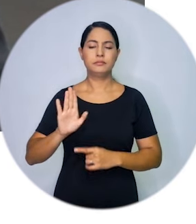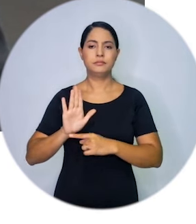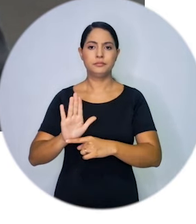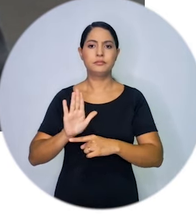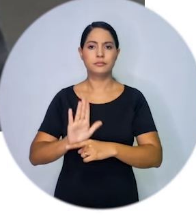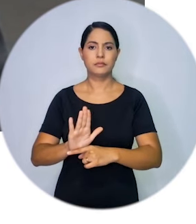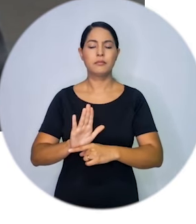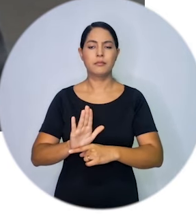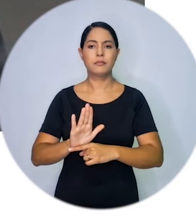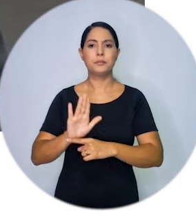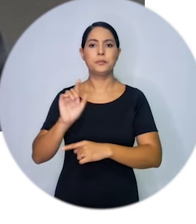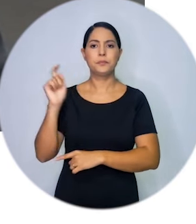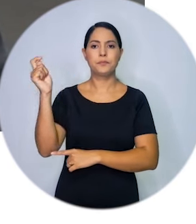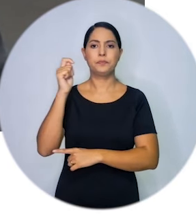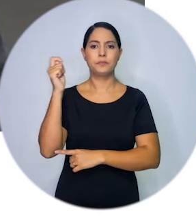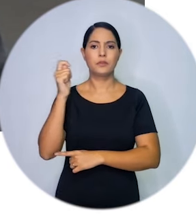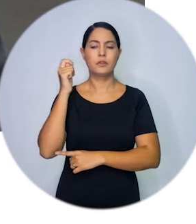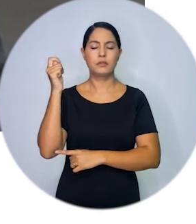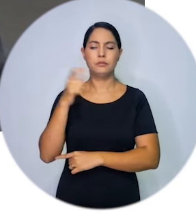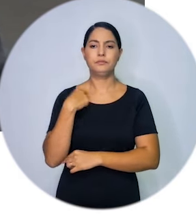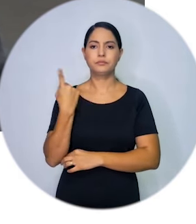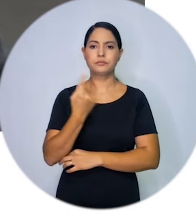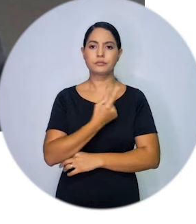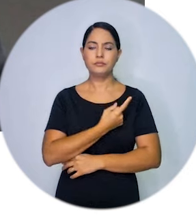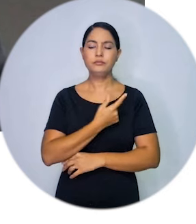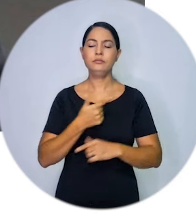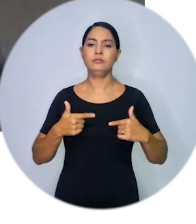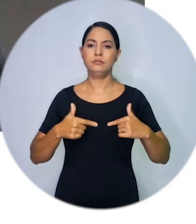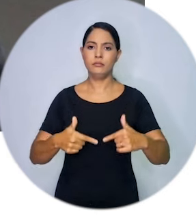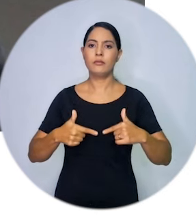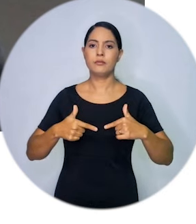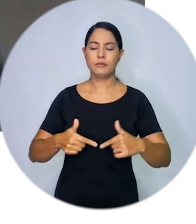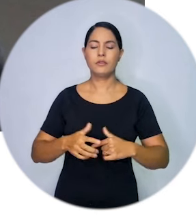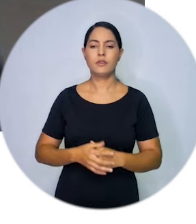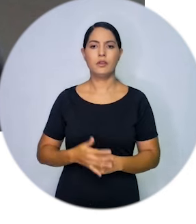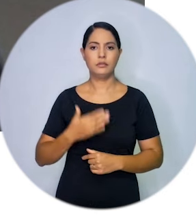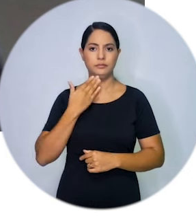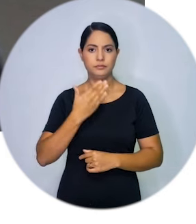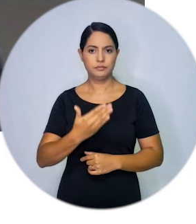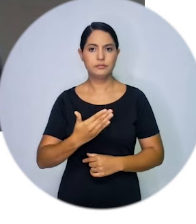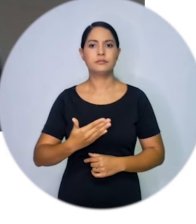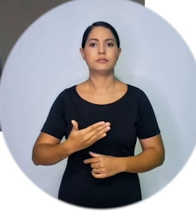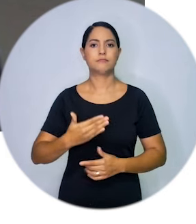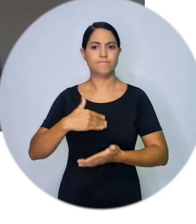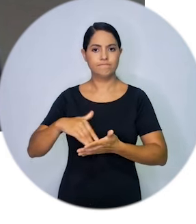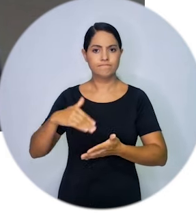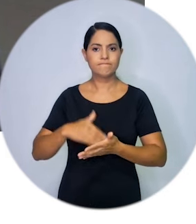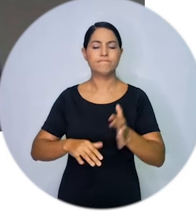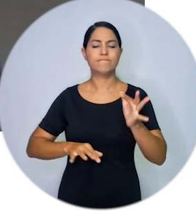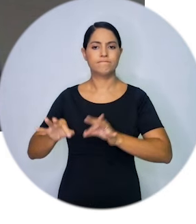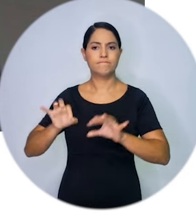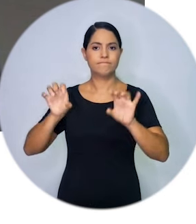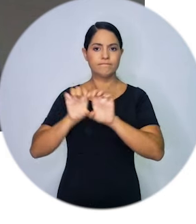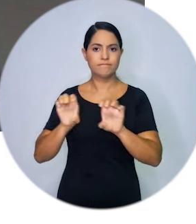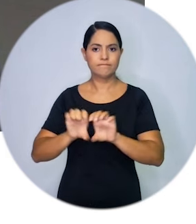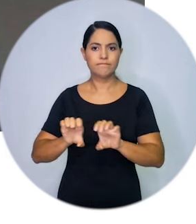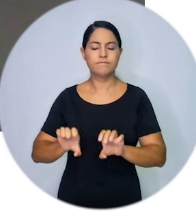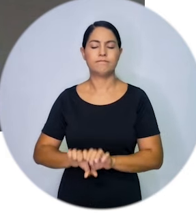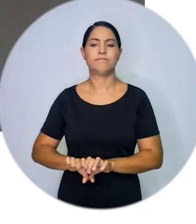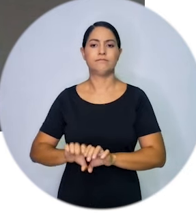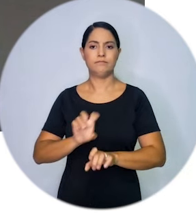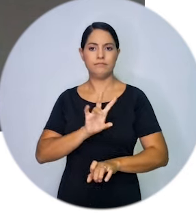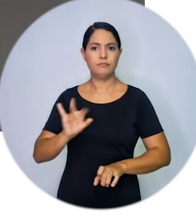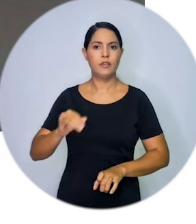em favor da advocacia de todo o estado. Estamos prontos a atender o chamado, planejando e executando as medidas